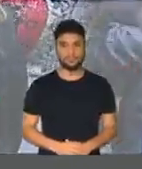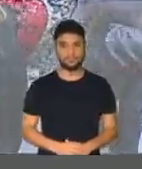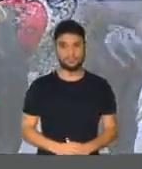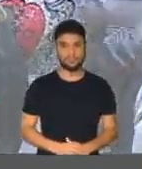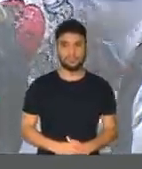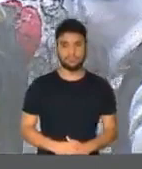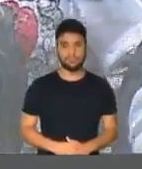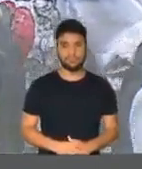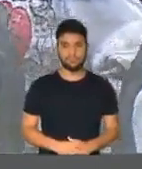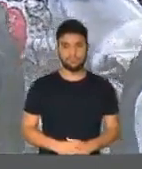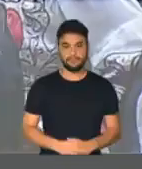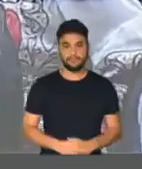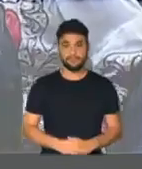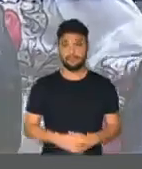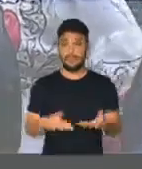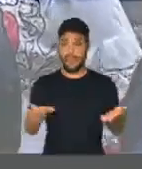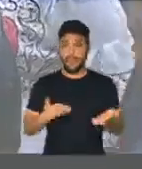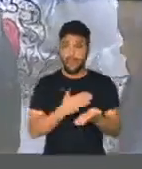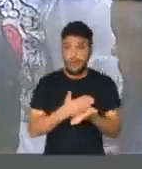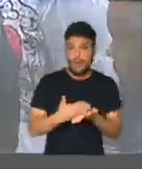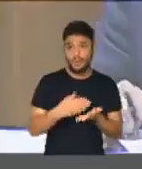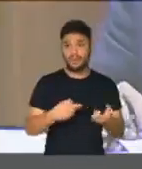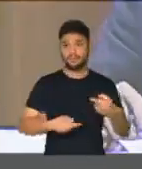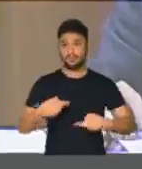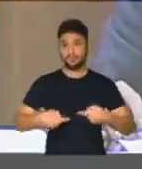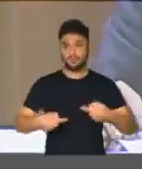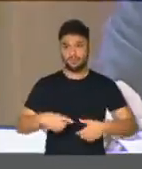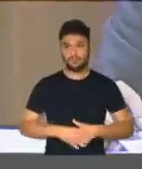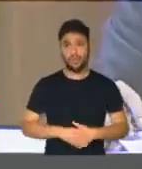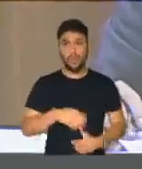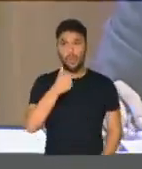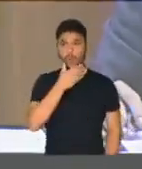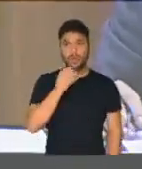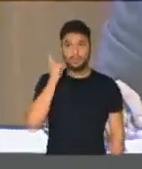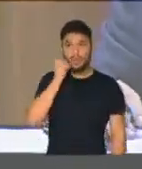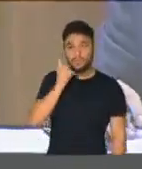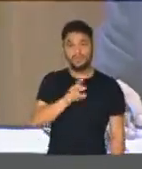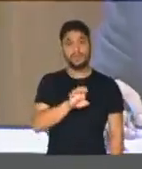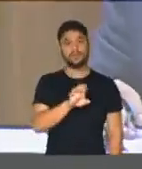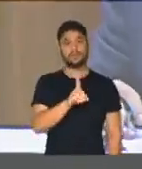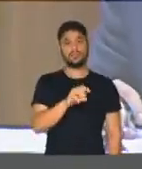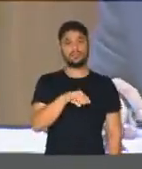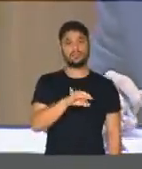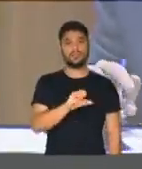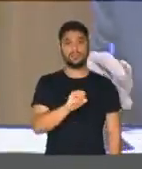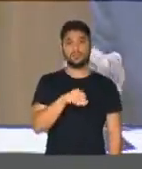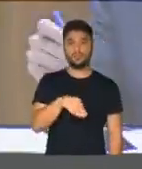Passa-se a discussão. Deputado Edmilson Rodrigues.